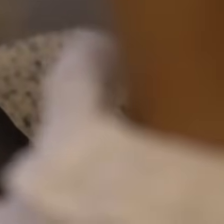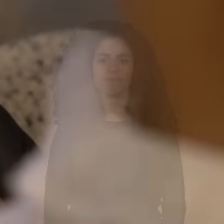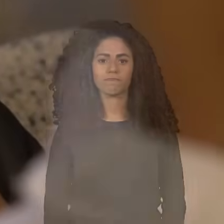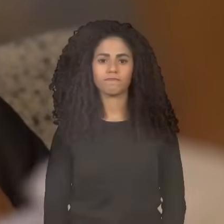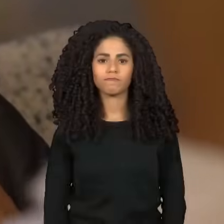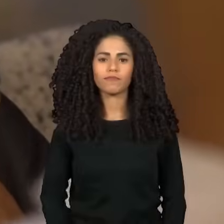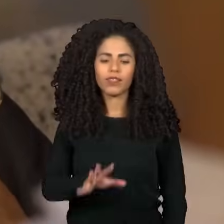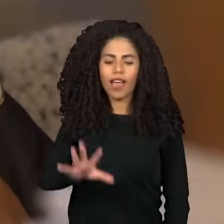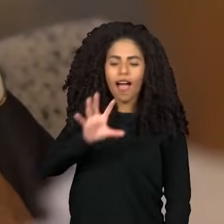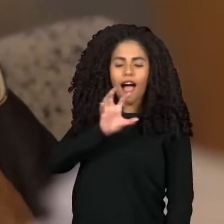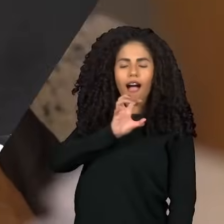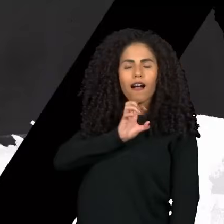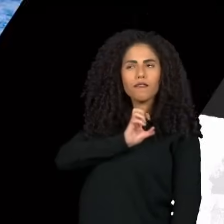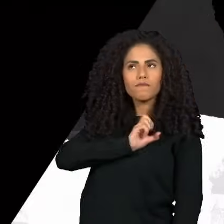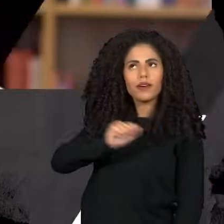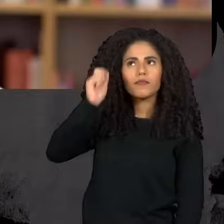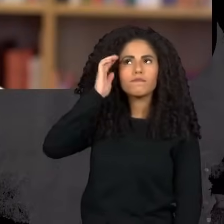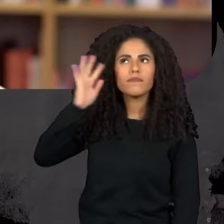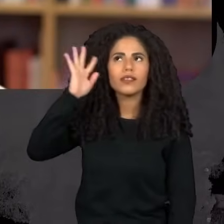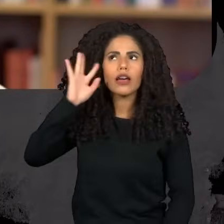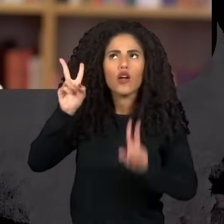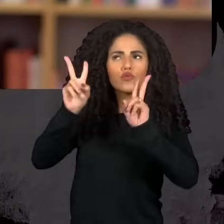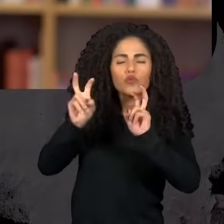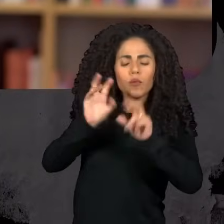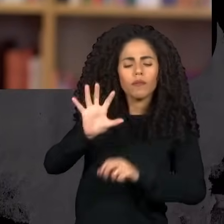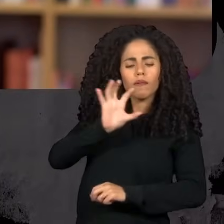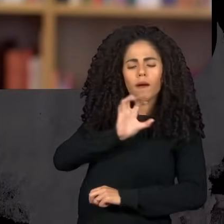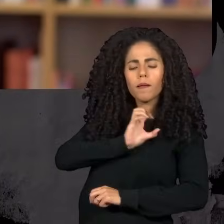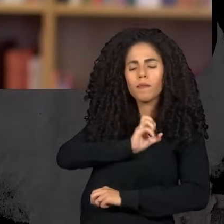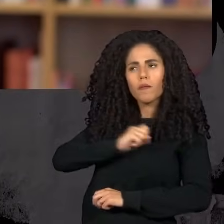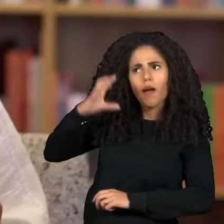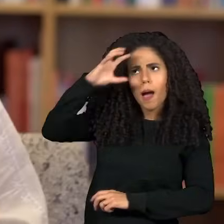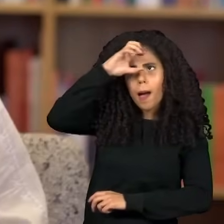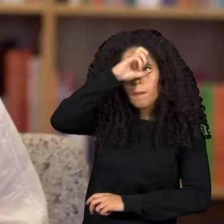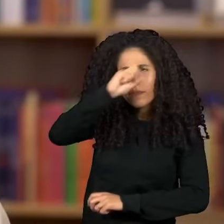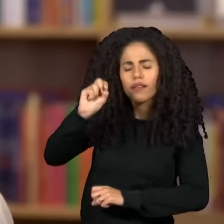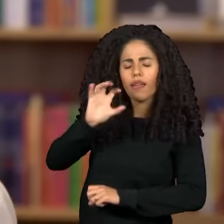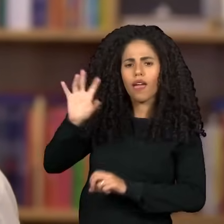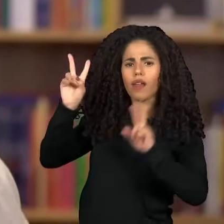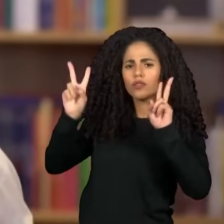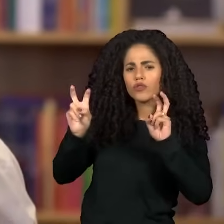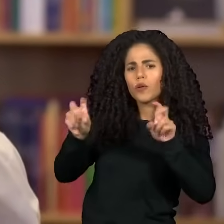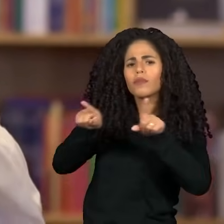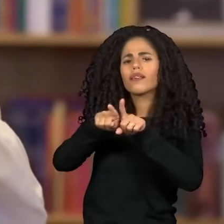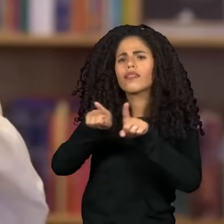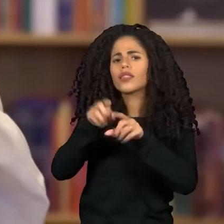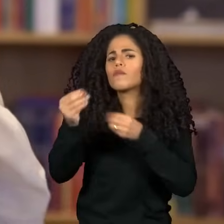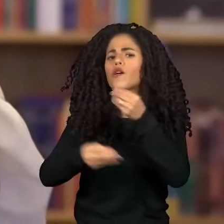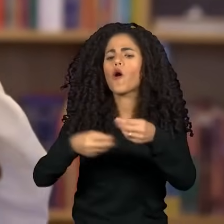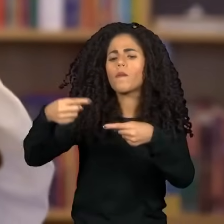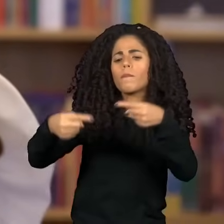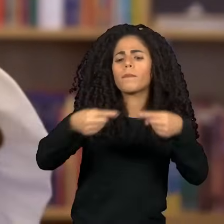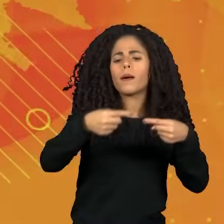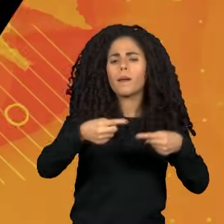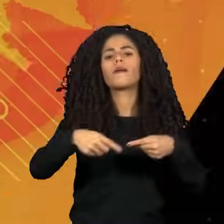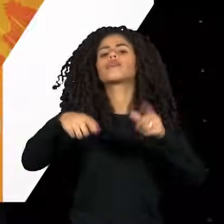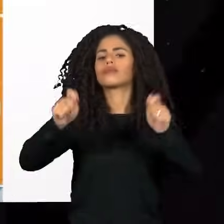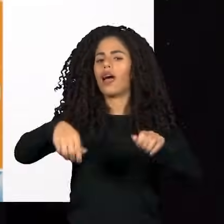Amar e pensar sobre o amor e aprender sobre o amor e discutir sobre o amor também pode ser algo